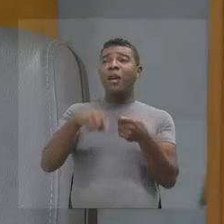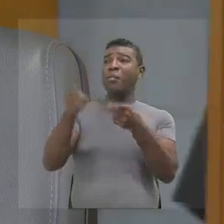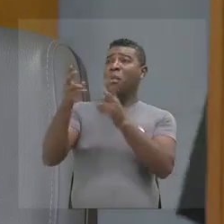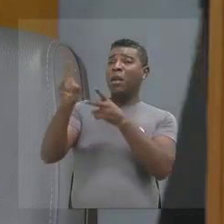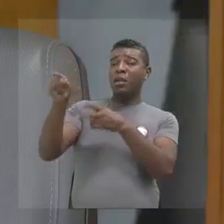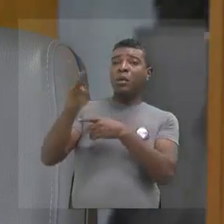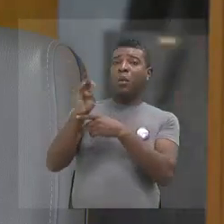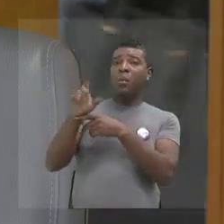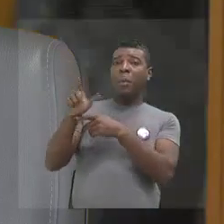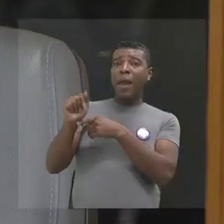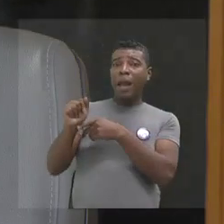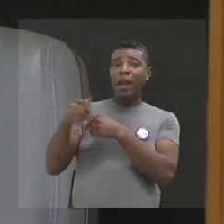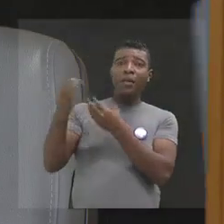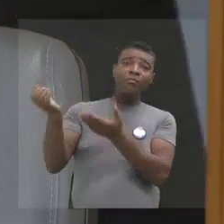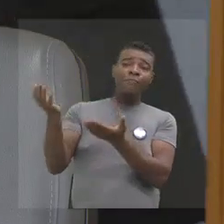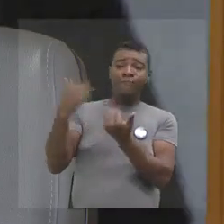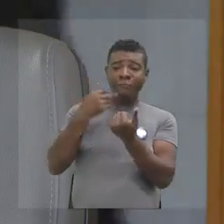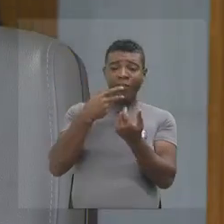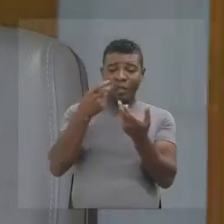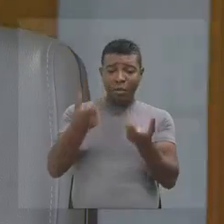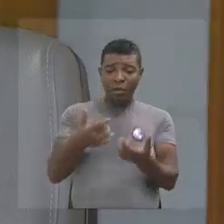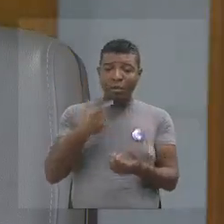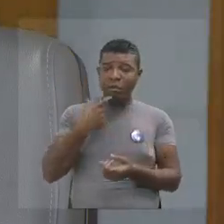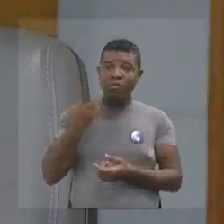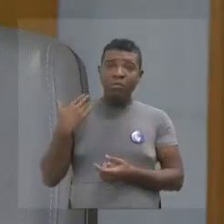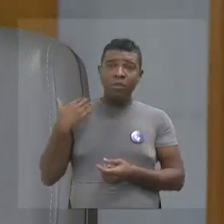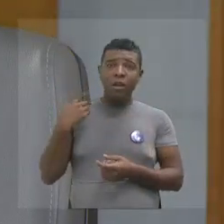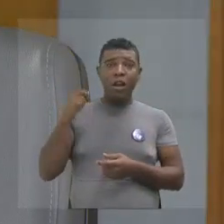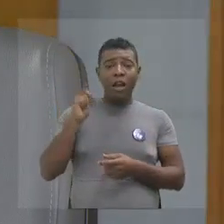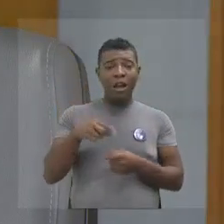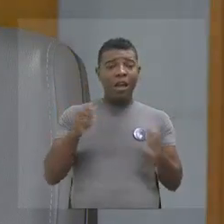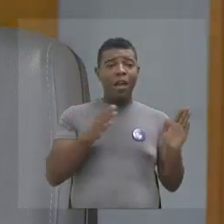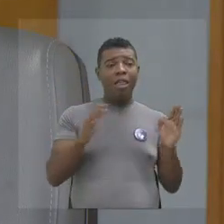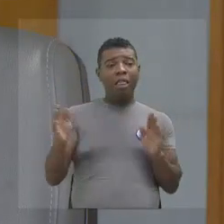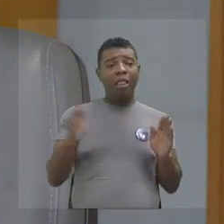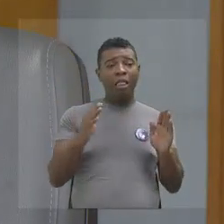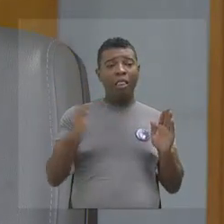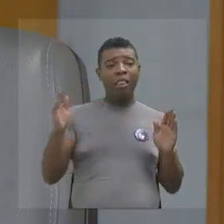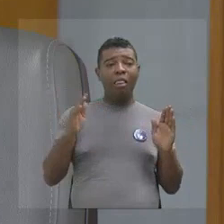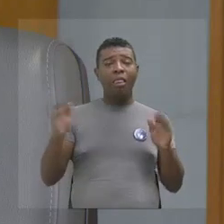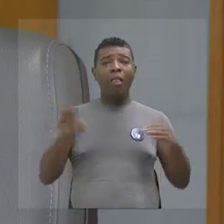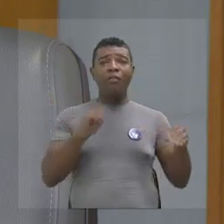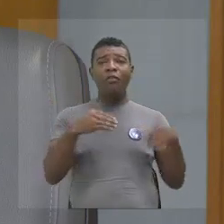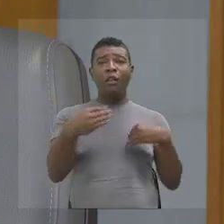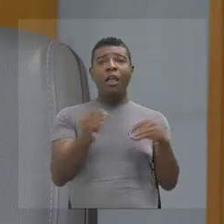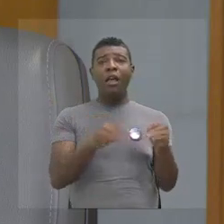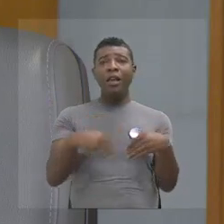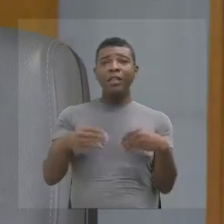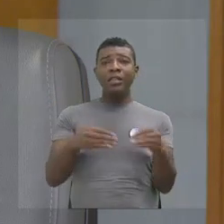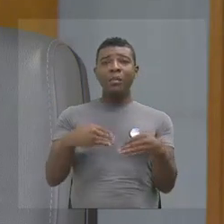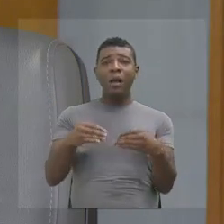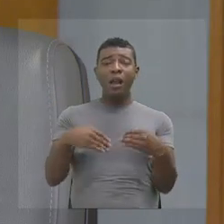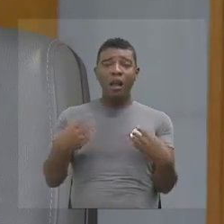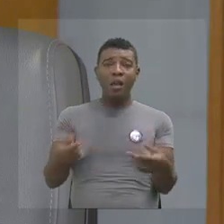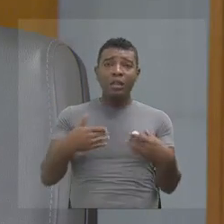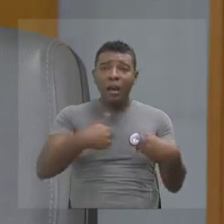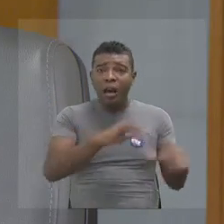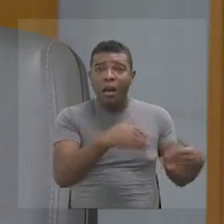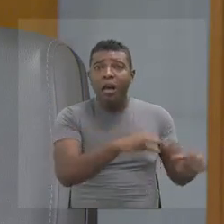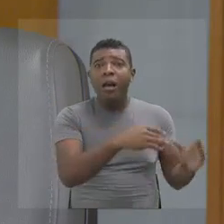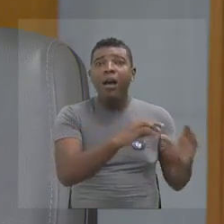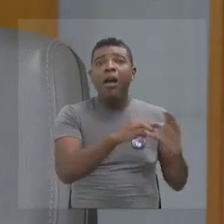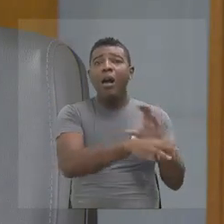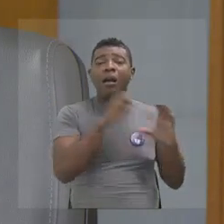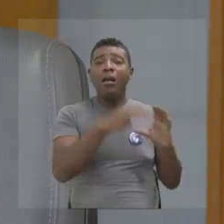que é uma flexibilização gigante e uma priorização de dois setores ou agronegócio e a mineração para que a gente possa